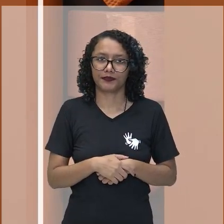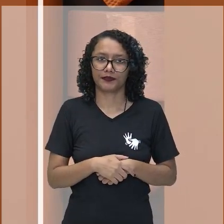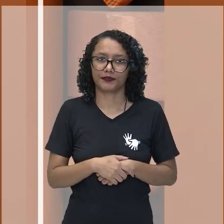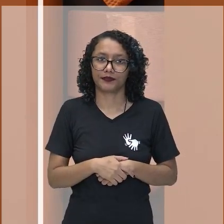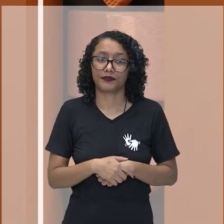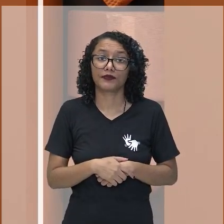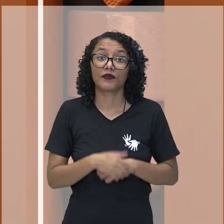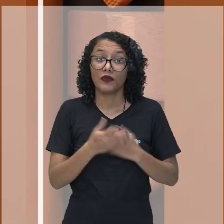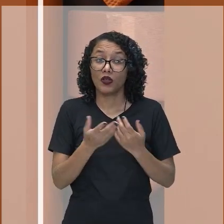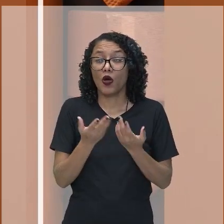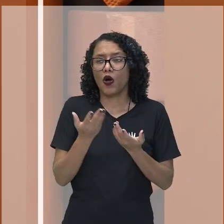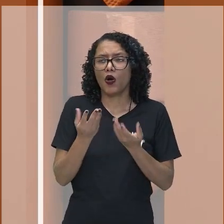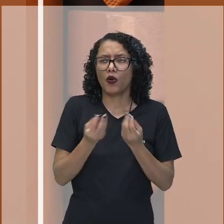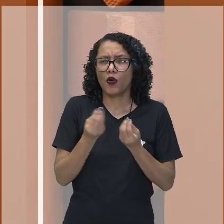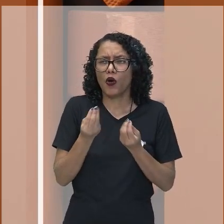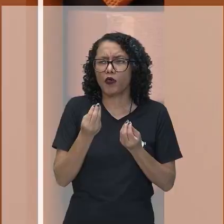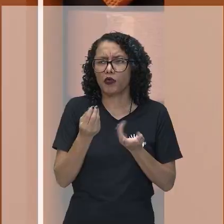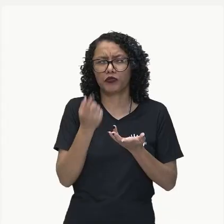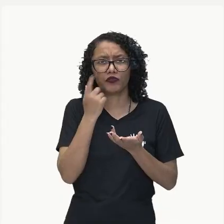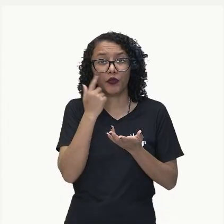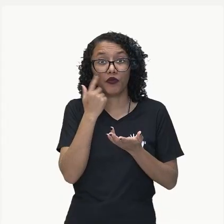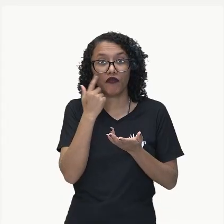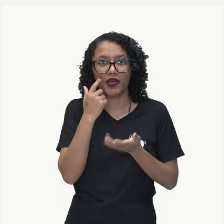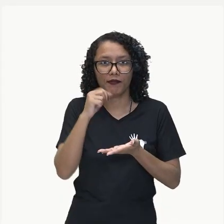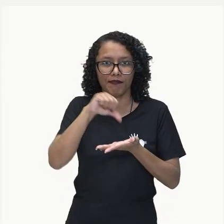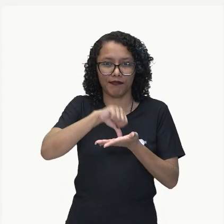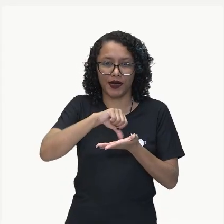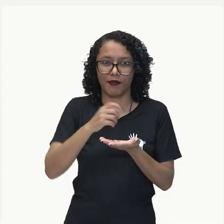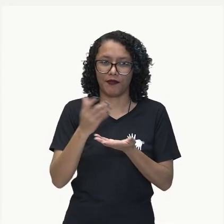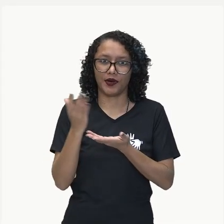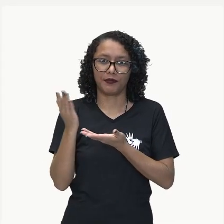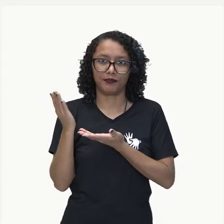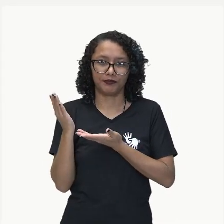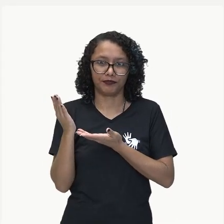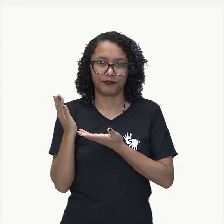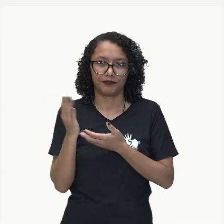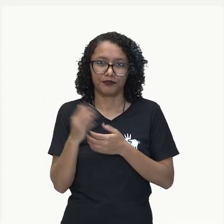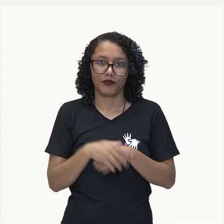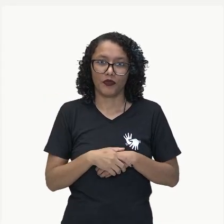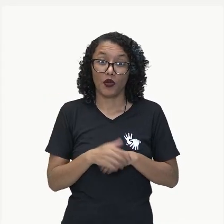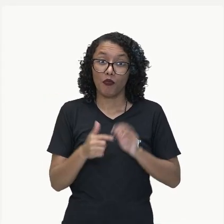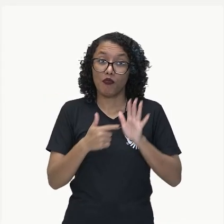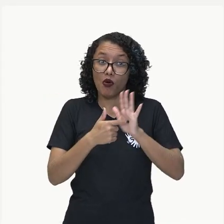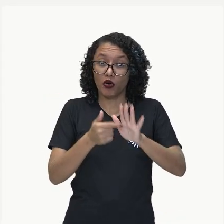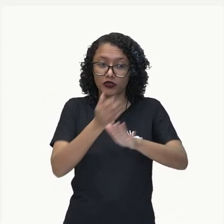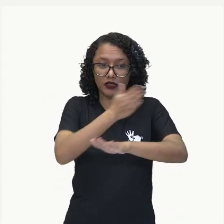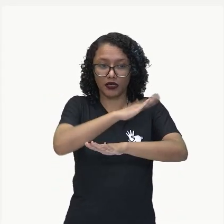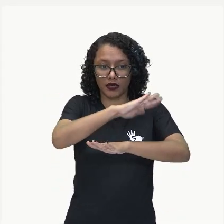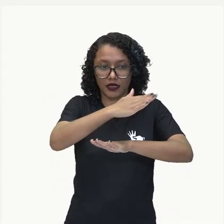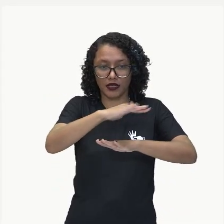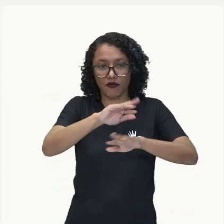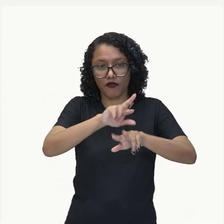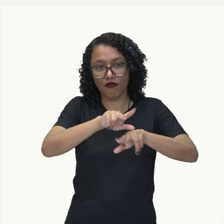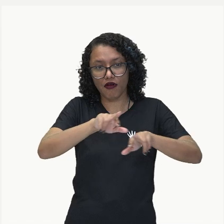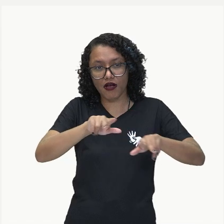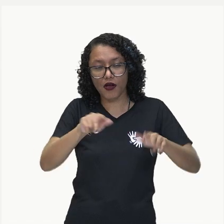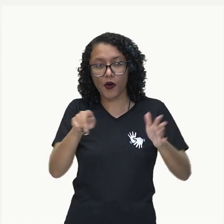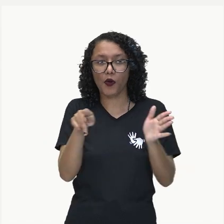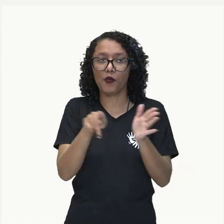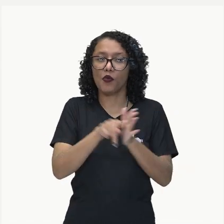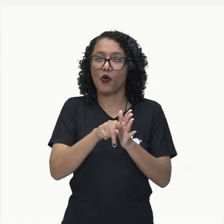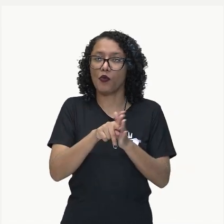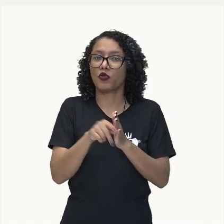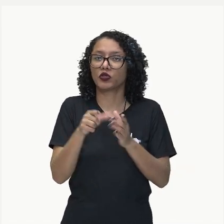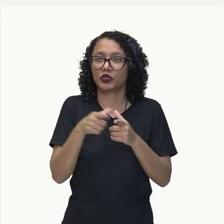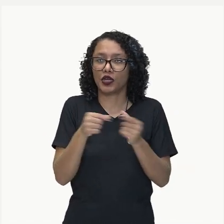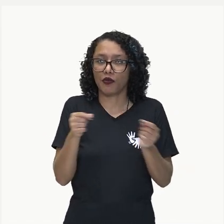do mapa. Olha só esse mapa que mostra pra gente o relevo do Japão, gente. As áreas mais